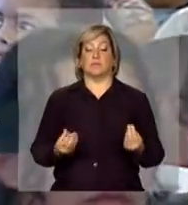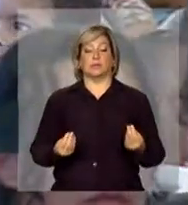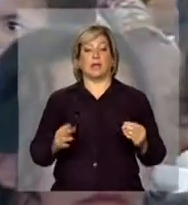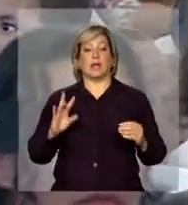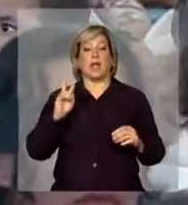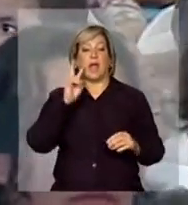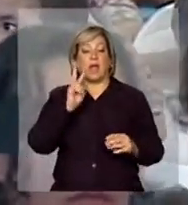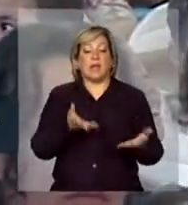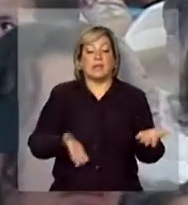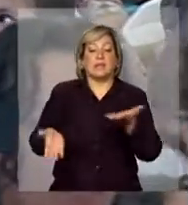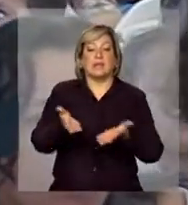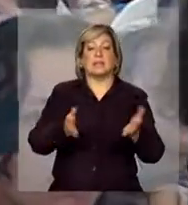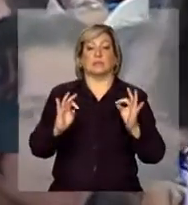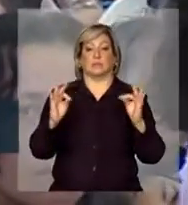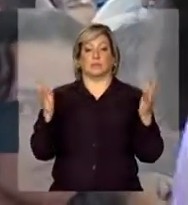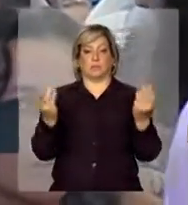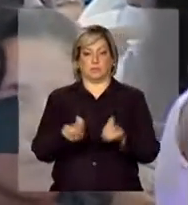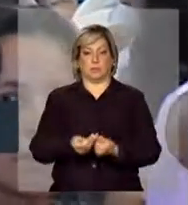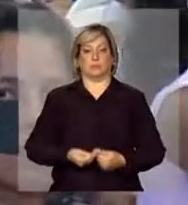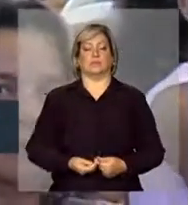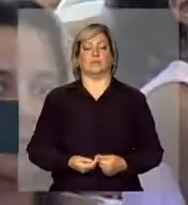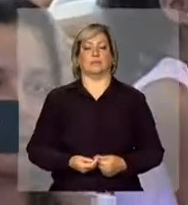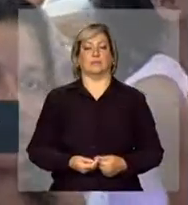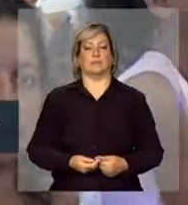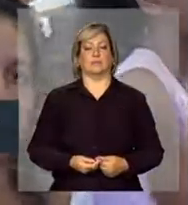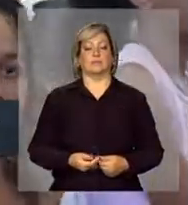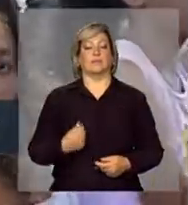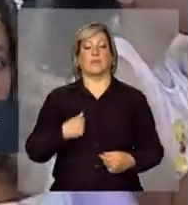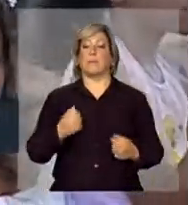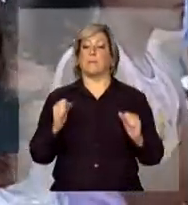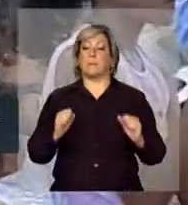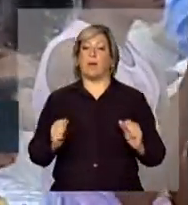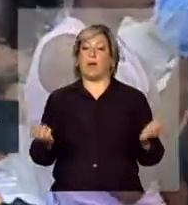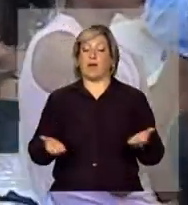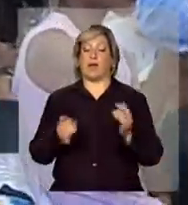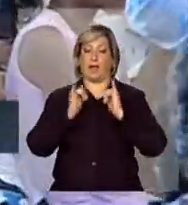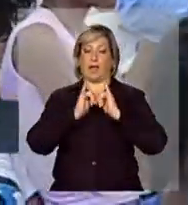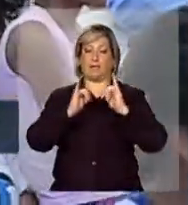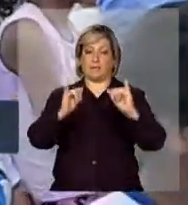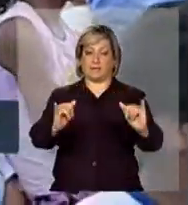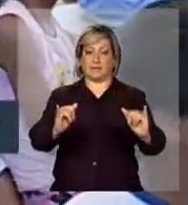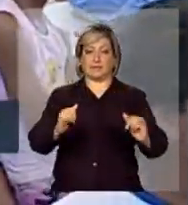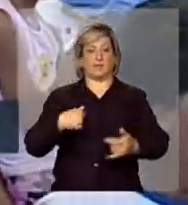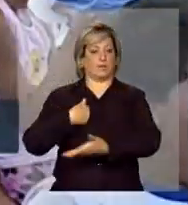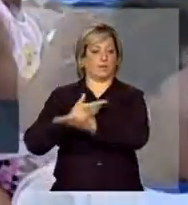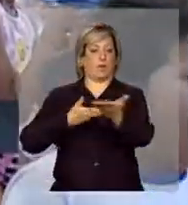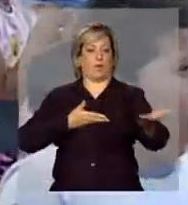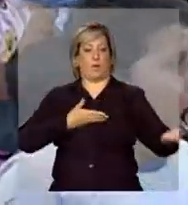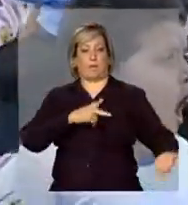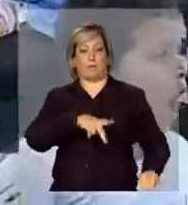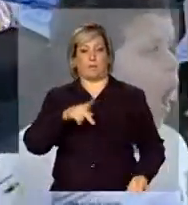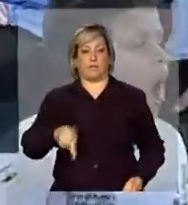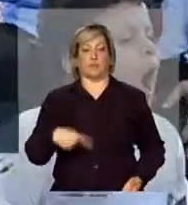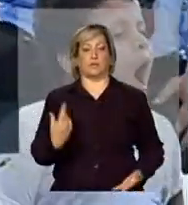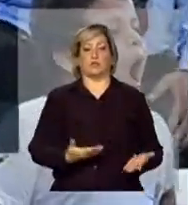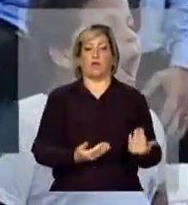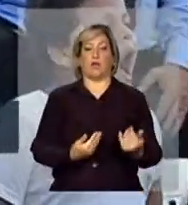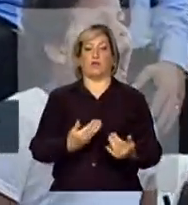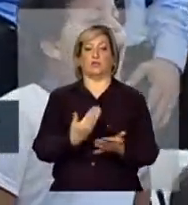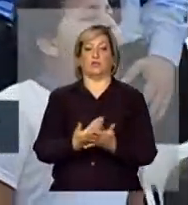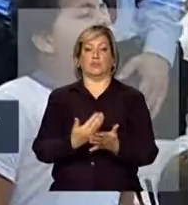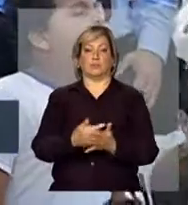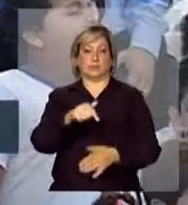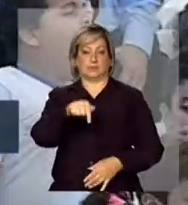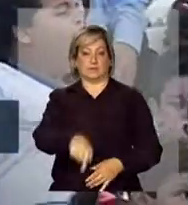de todos até diante mão já posso dar uma boa notícia para os nossos colegas professores os nossos jovens estudantes dessa